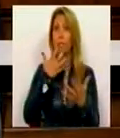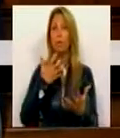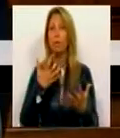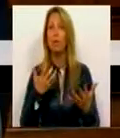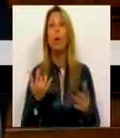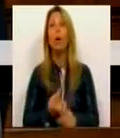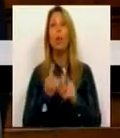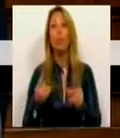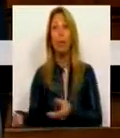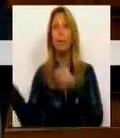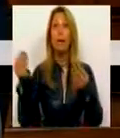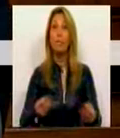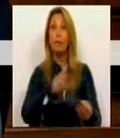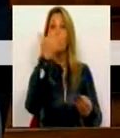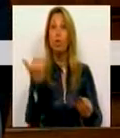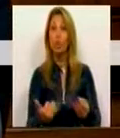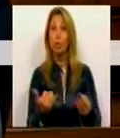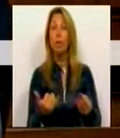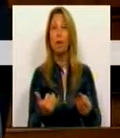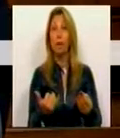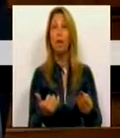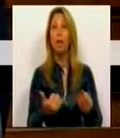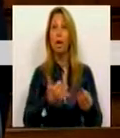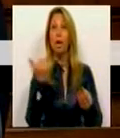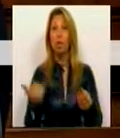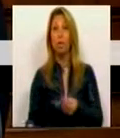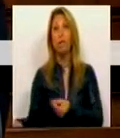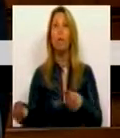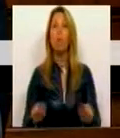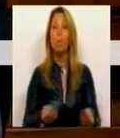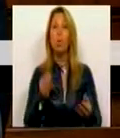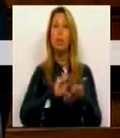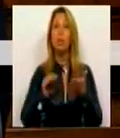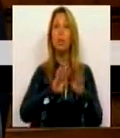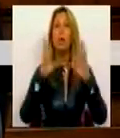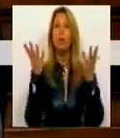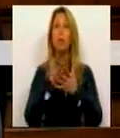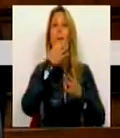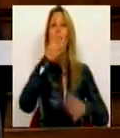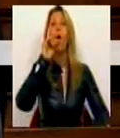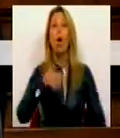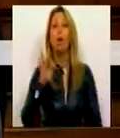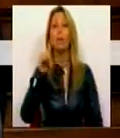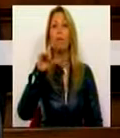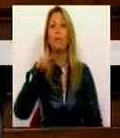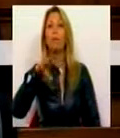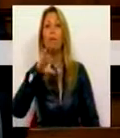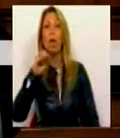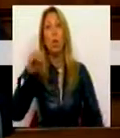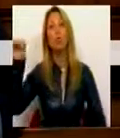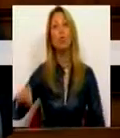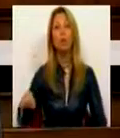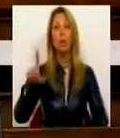que, na apresentação da segunda sessão, o Secretário-Geral se referiu especificamente ao Flanco Sul e à Carta do Porto.